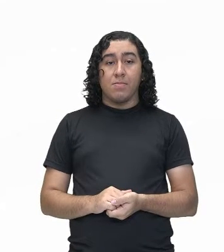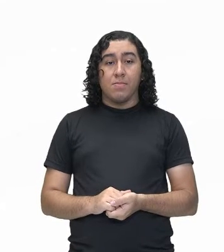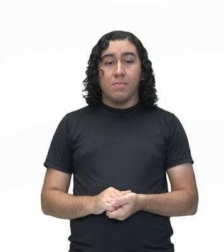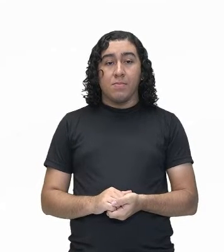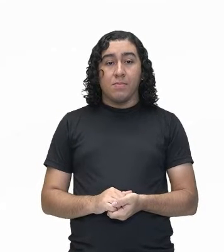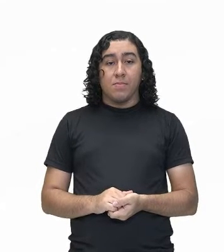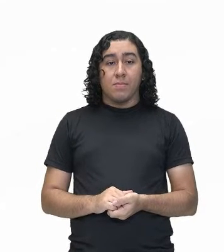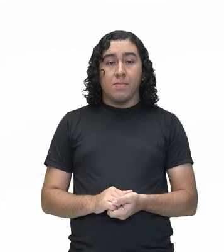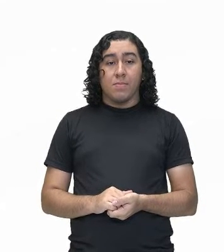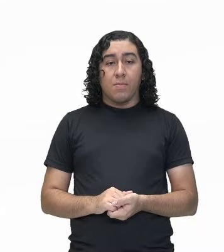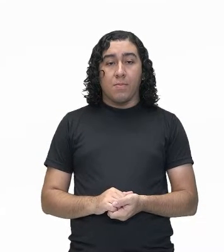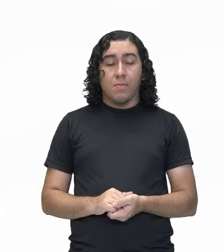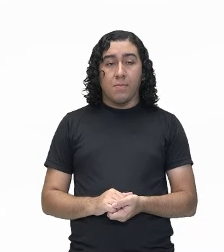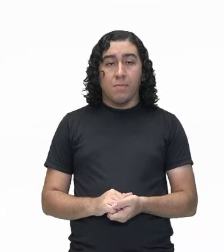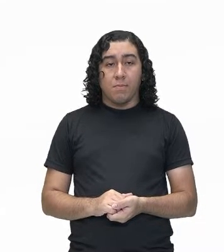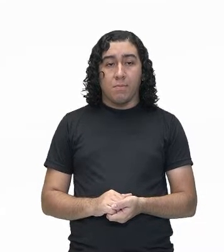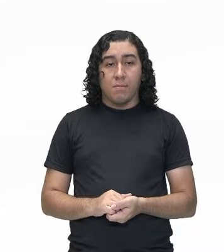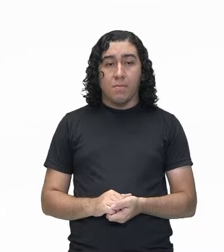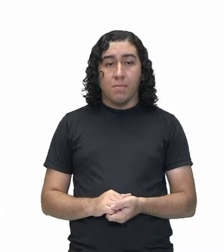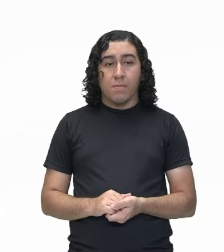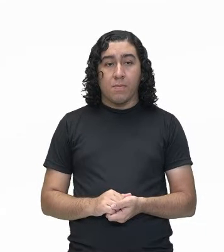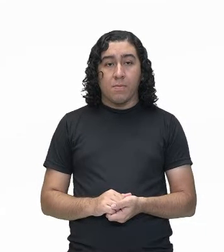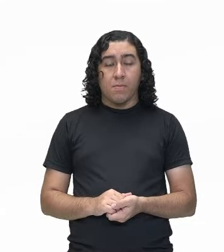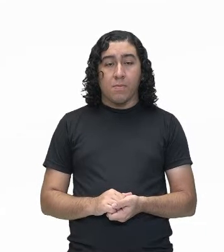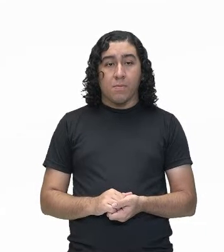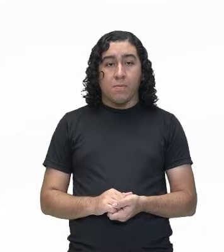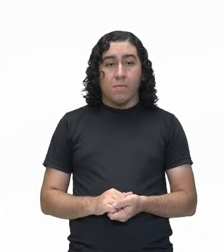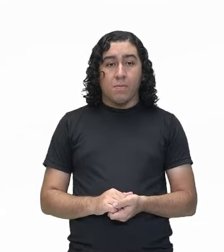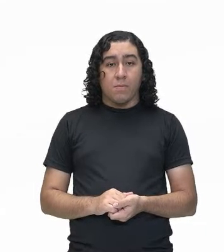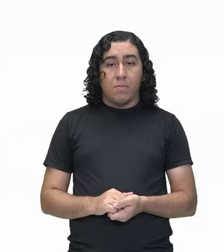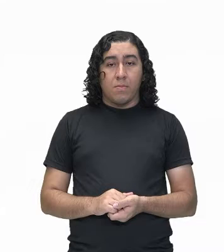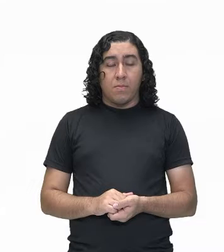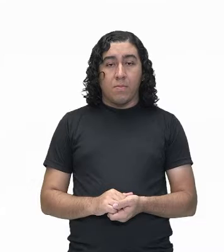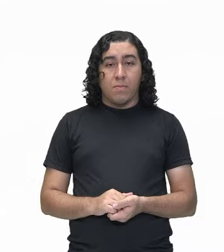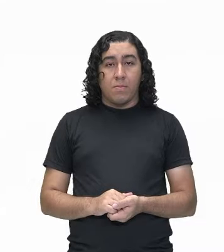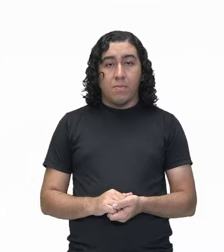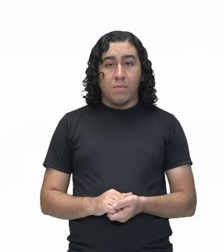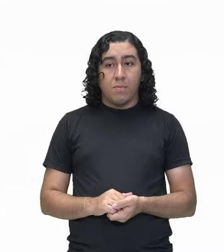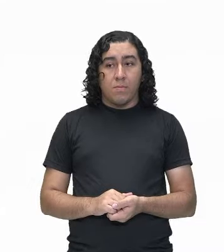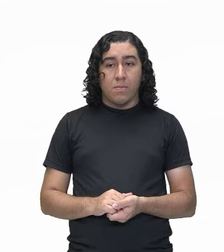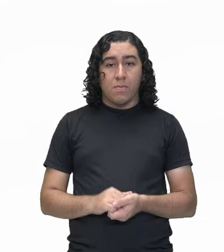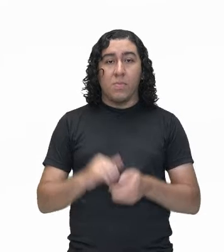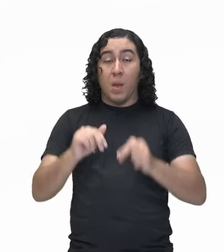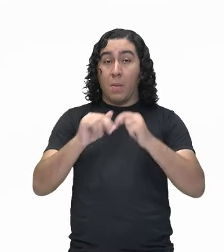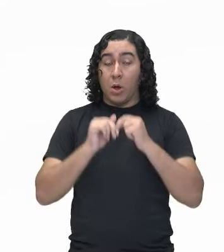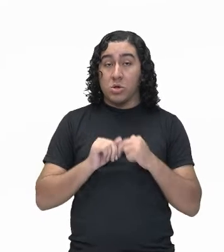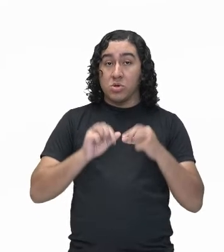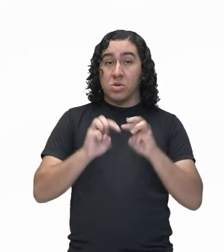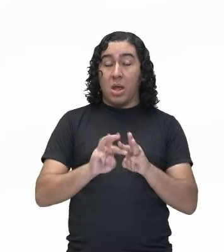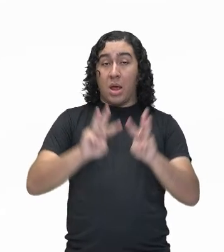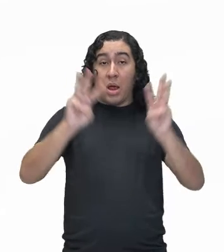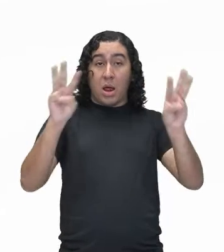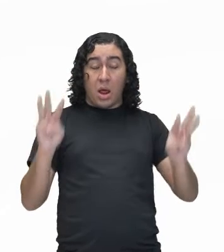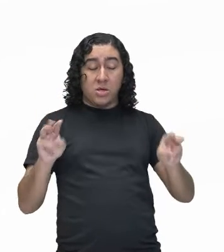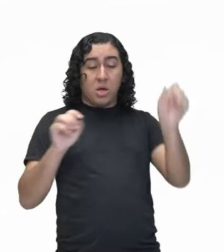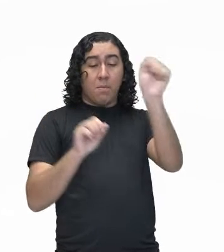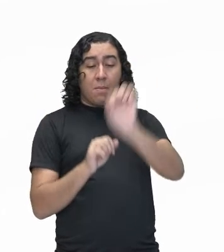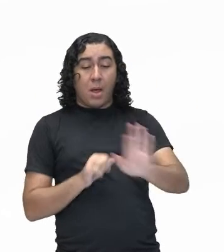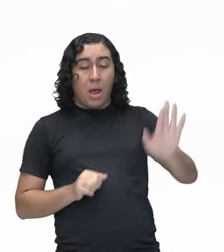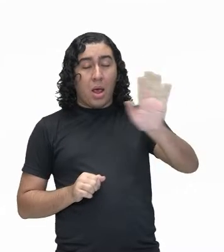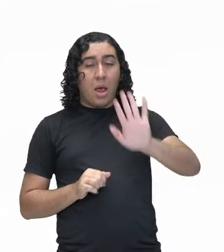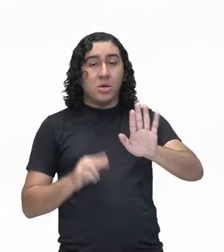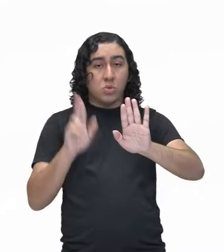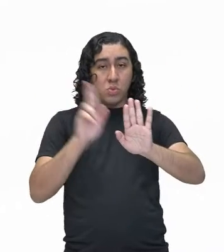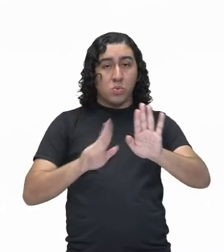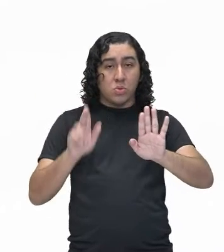conhecimento. Portanto, banners em site, anúncios pagos feitos através